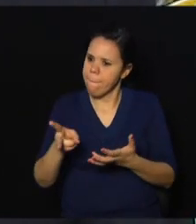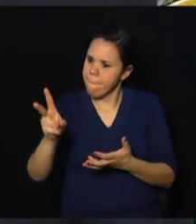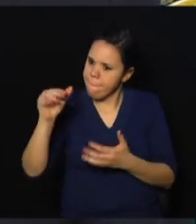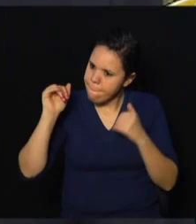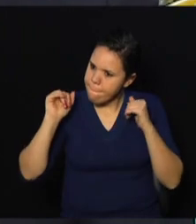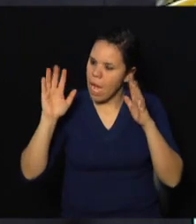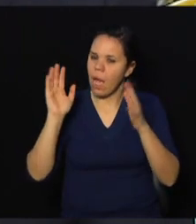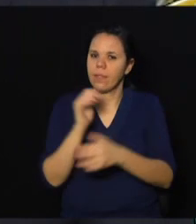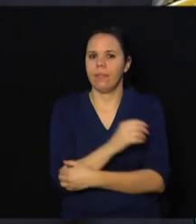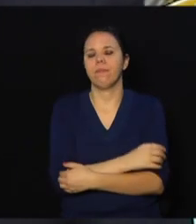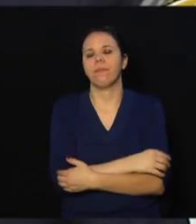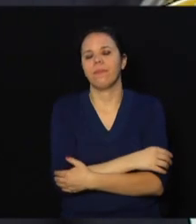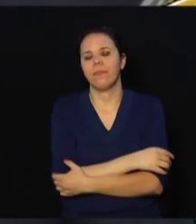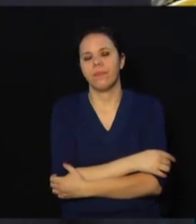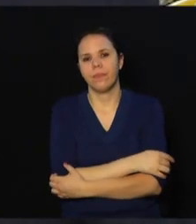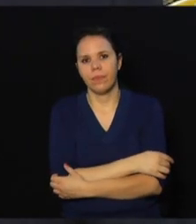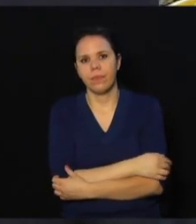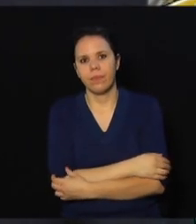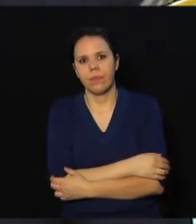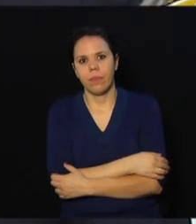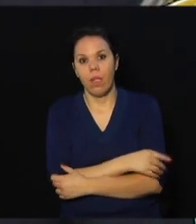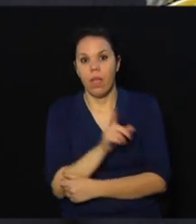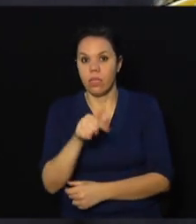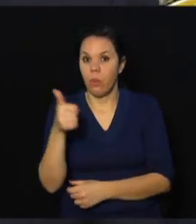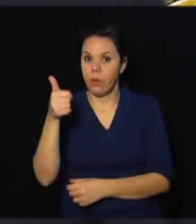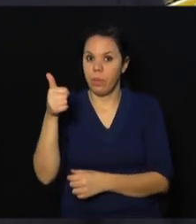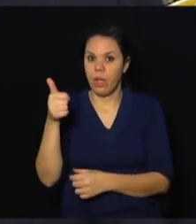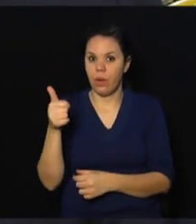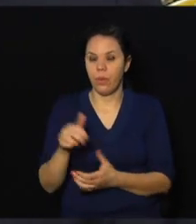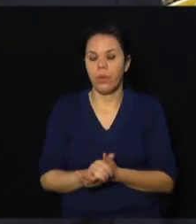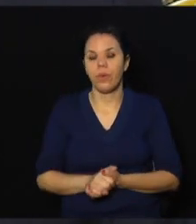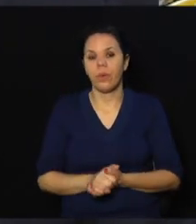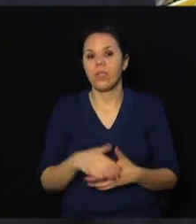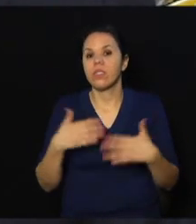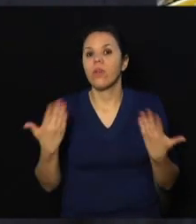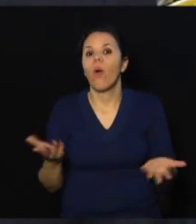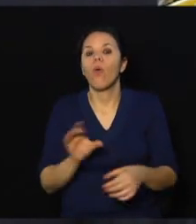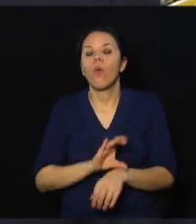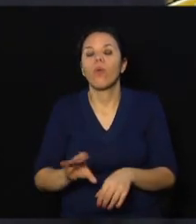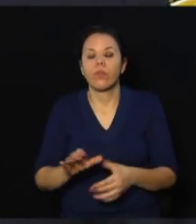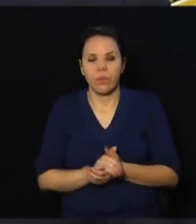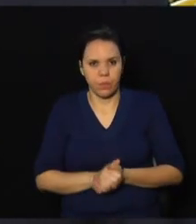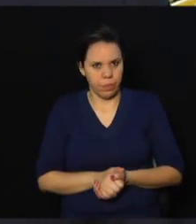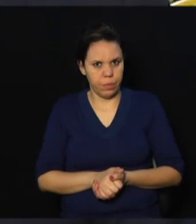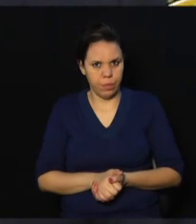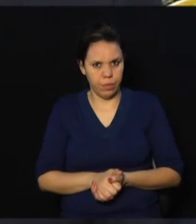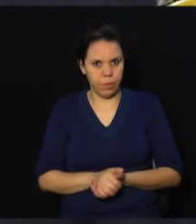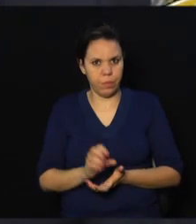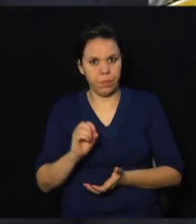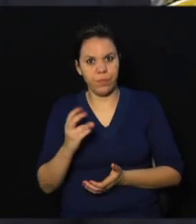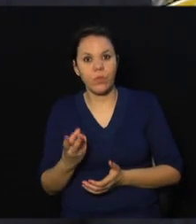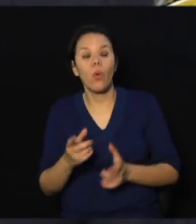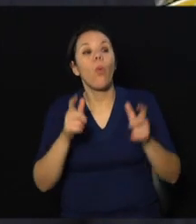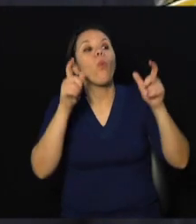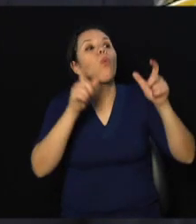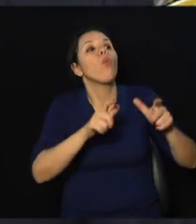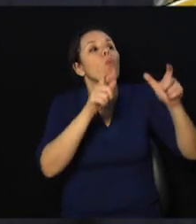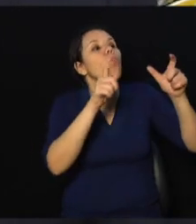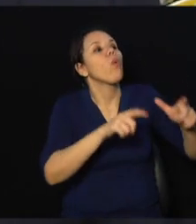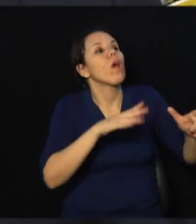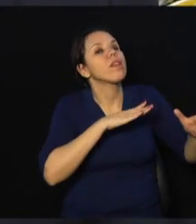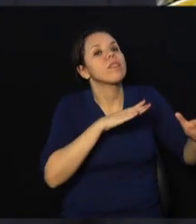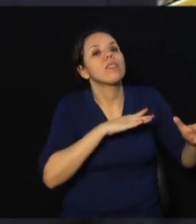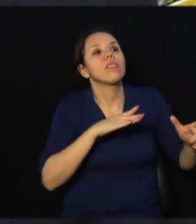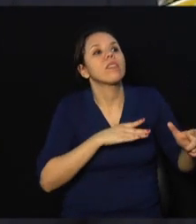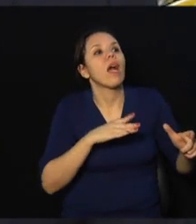buscar crescimento, aprimoramento e tudo mais. Então esse é o primeiro ponto. Então, saber o curso. E claro, o local onde você quer fazer.